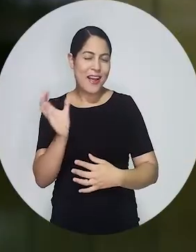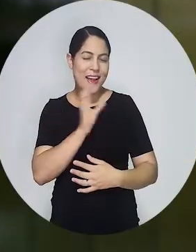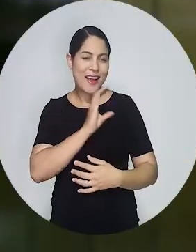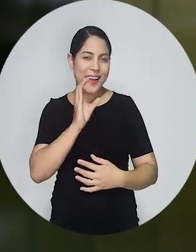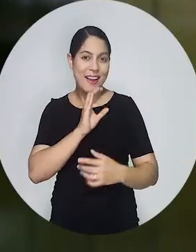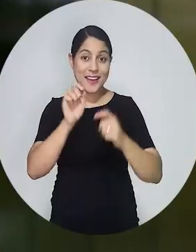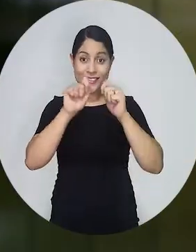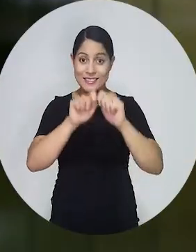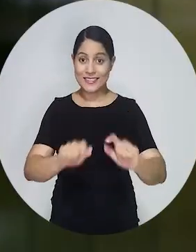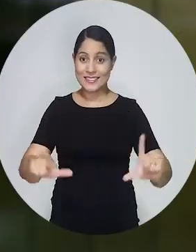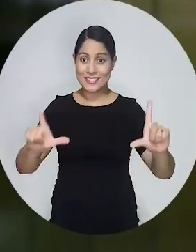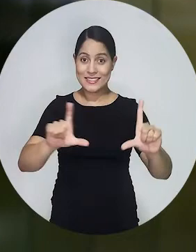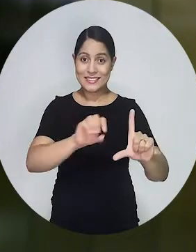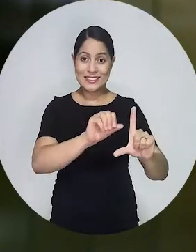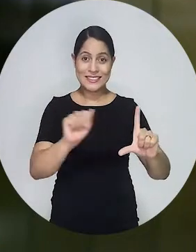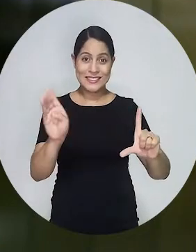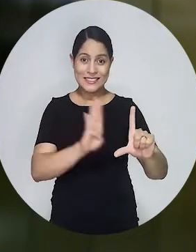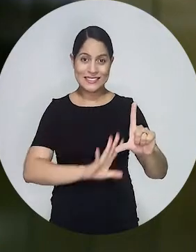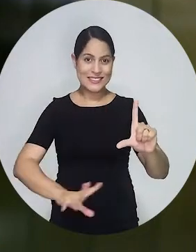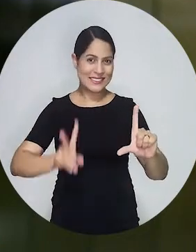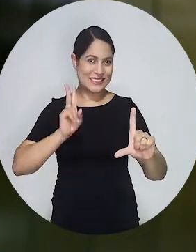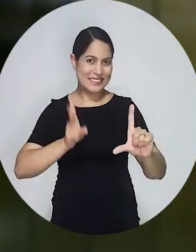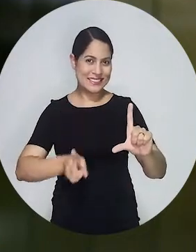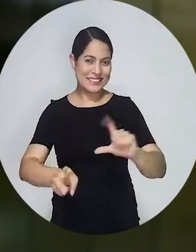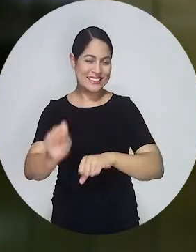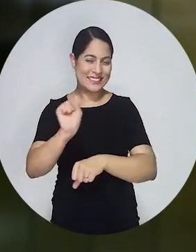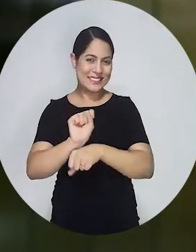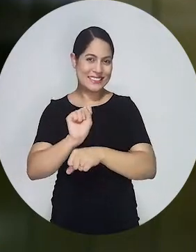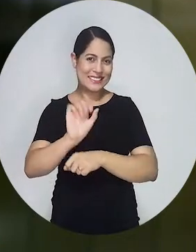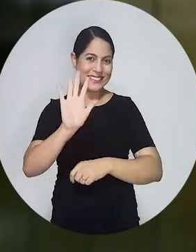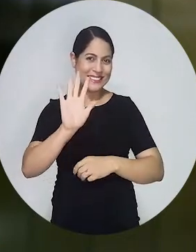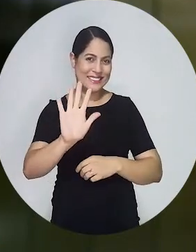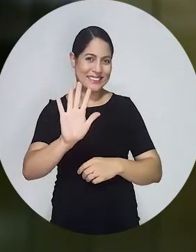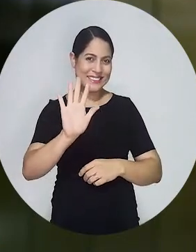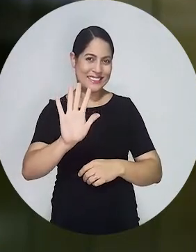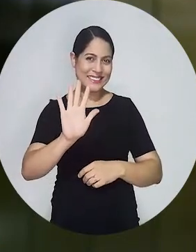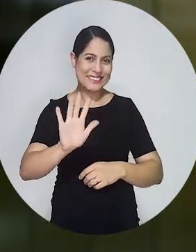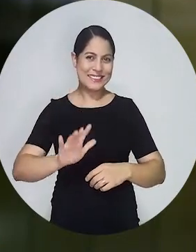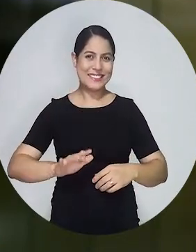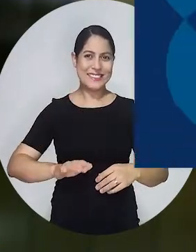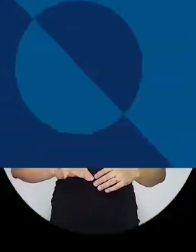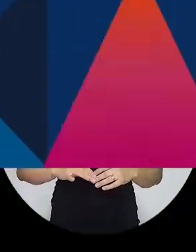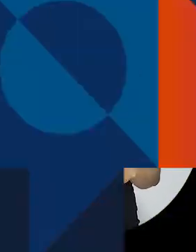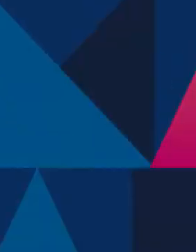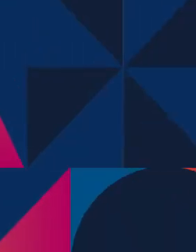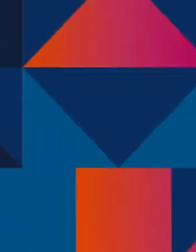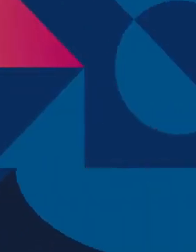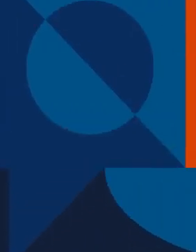Agora nós vamos para um breve intervalo. Voltamos na sequência com mais OAB Nacional. Não saia daí.